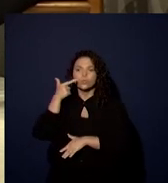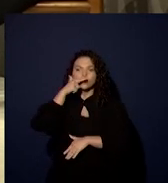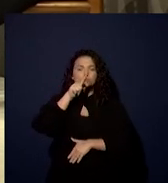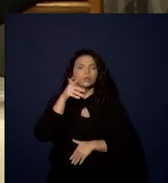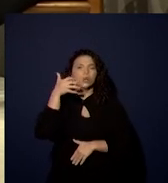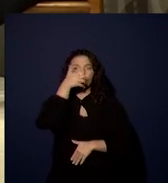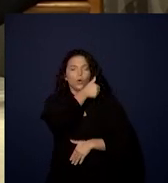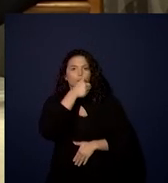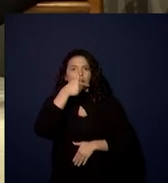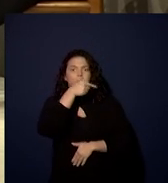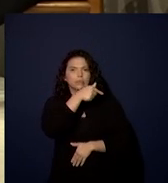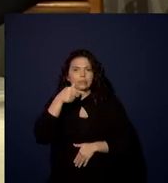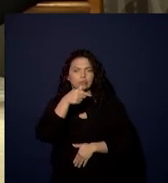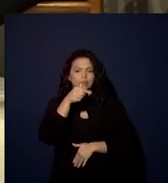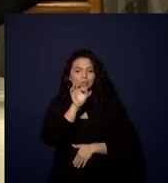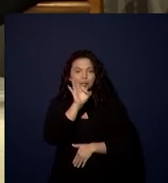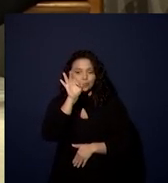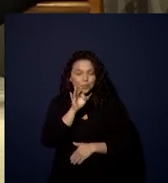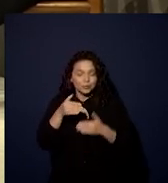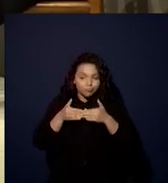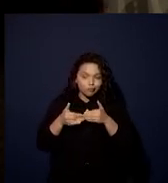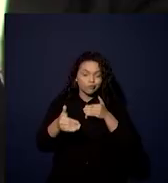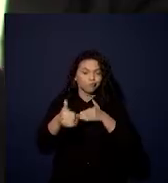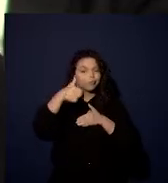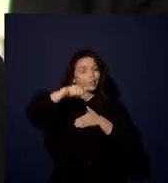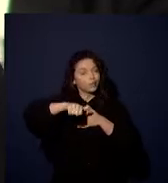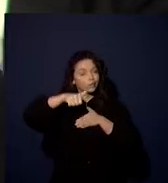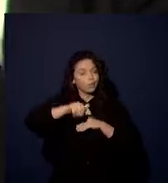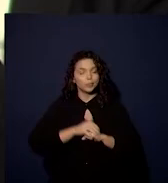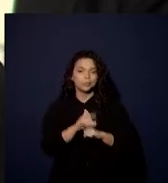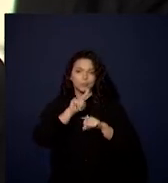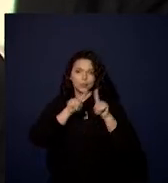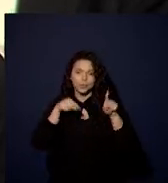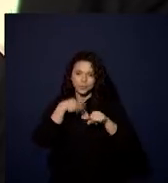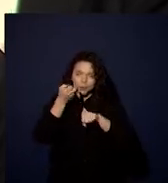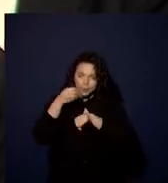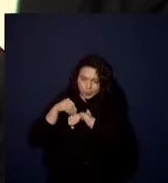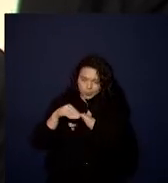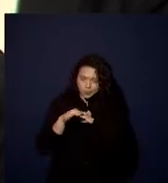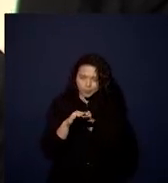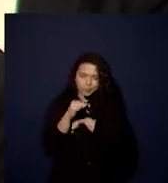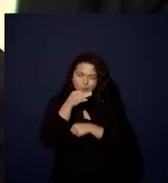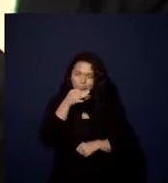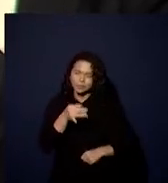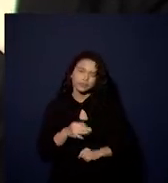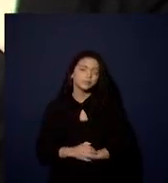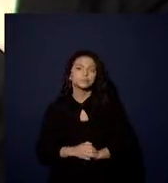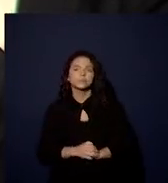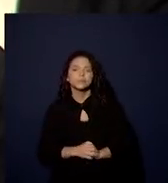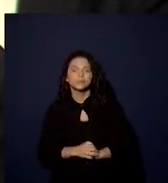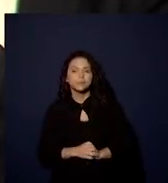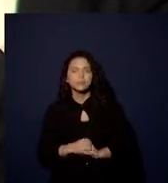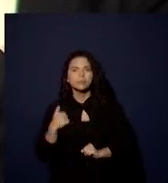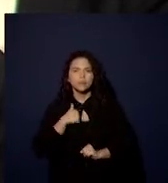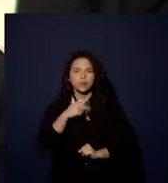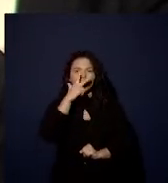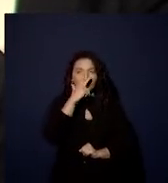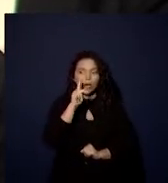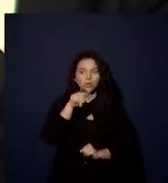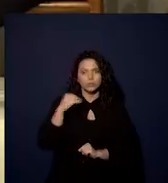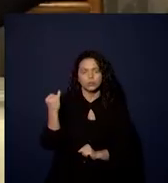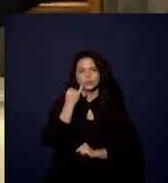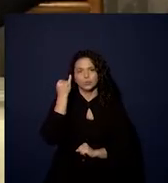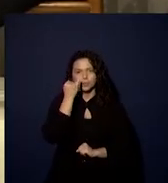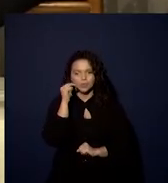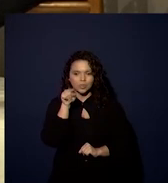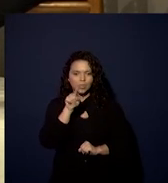ser objeto da gente avaliar em seguida fazer um comentário só porque eu de fato acho que a um ponto relevante